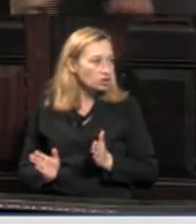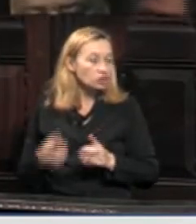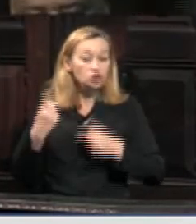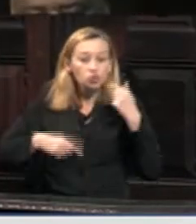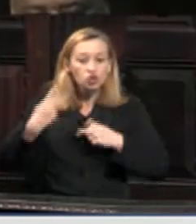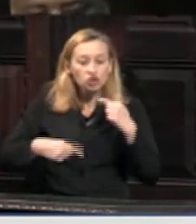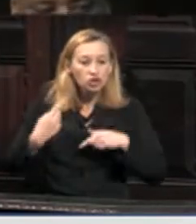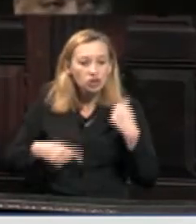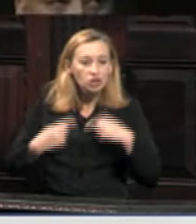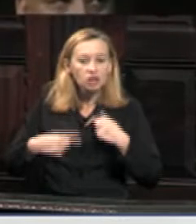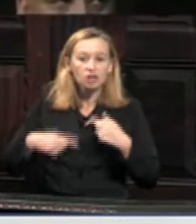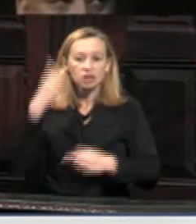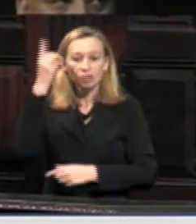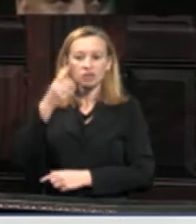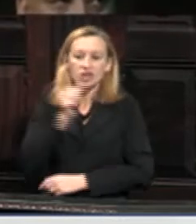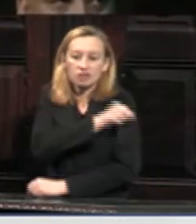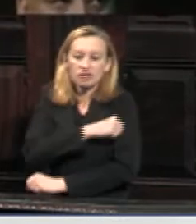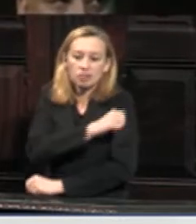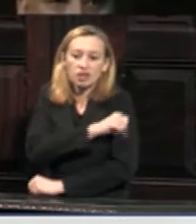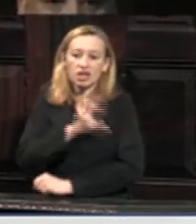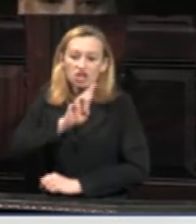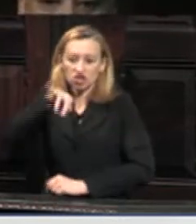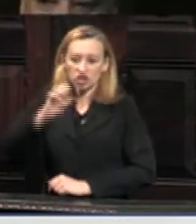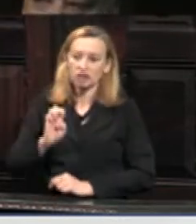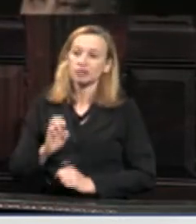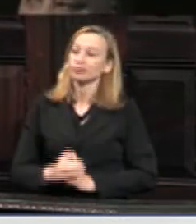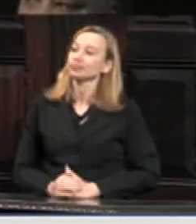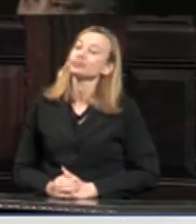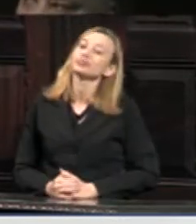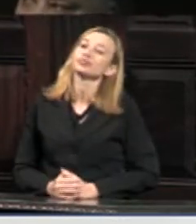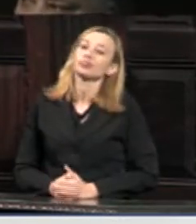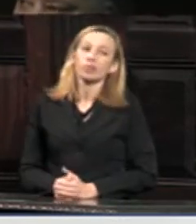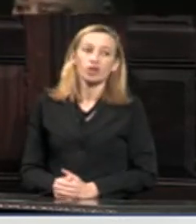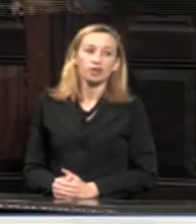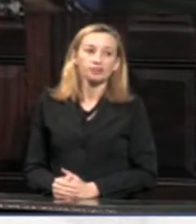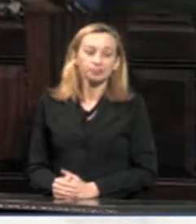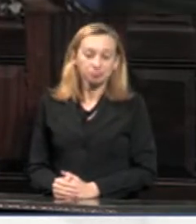discutir, deputada enfermeira Rejane.